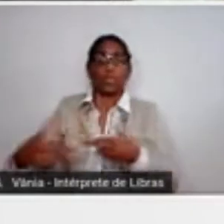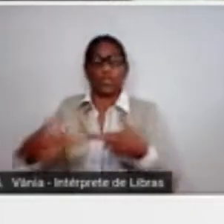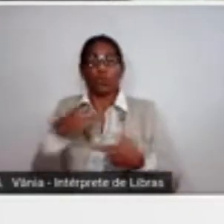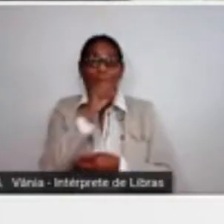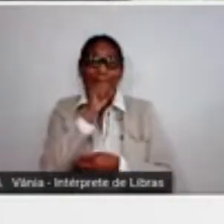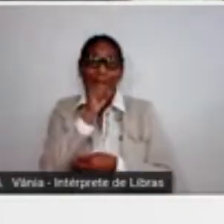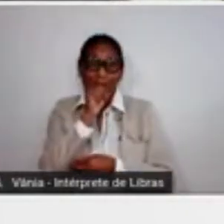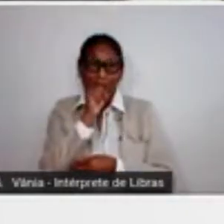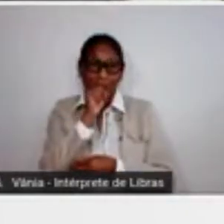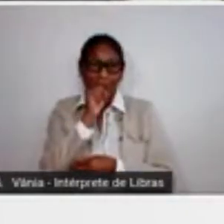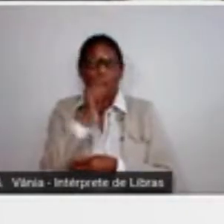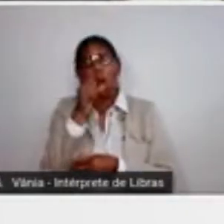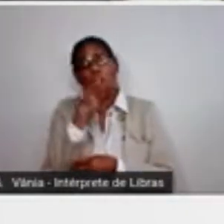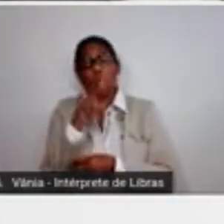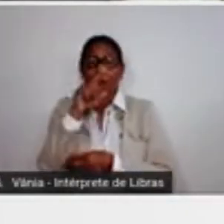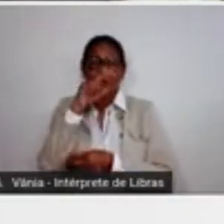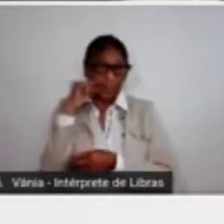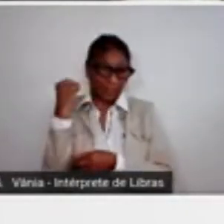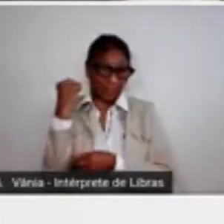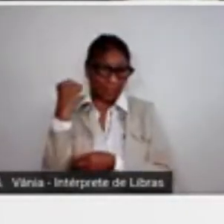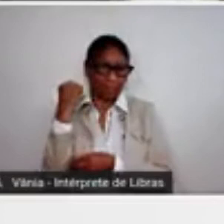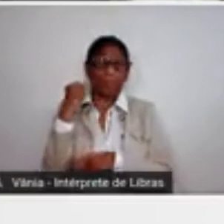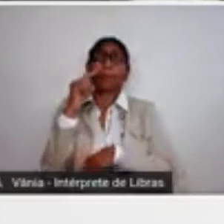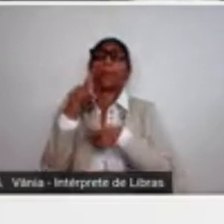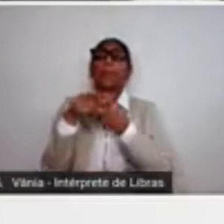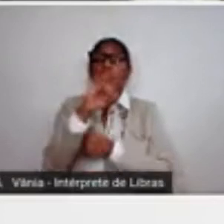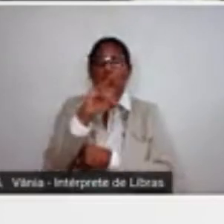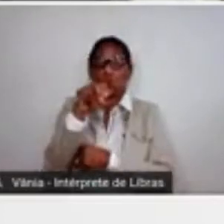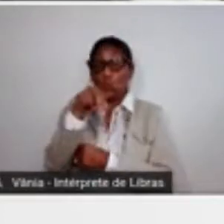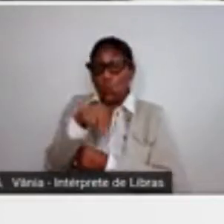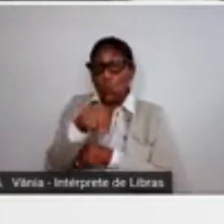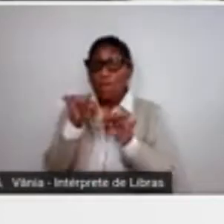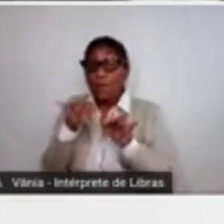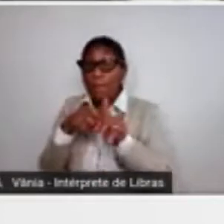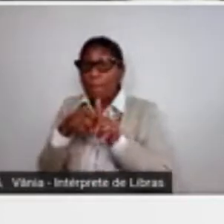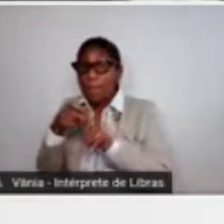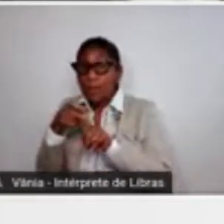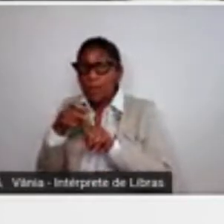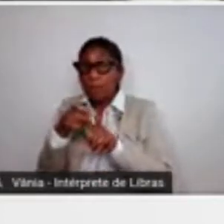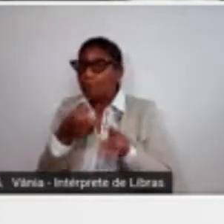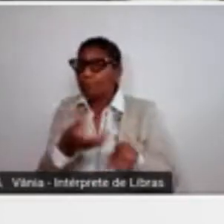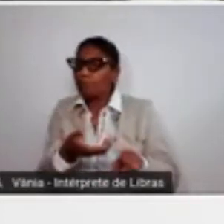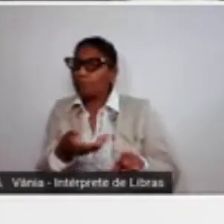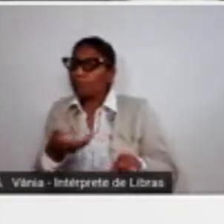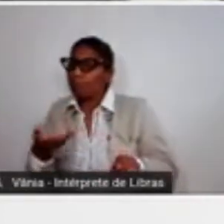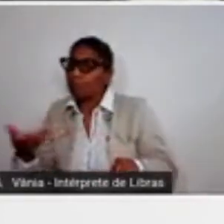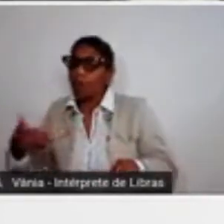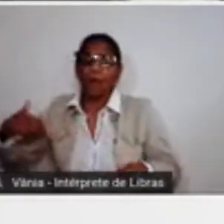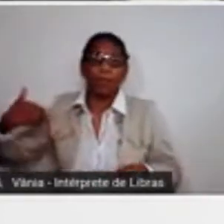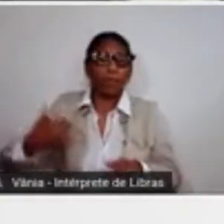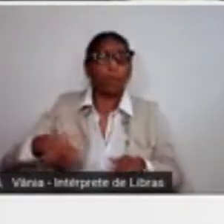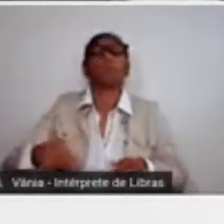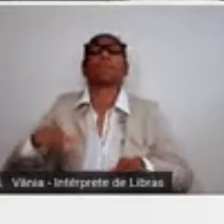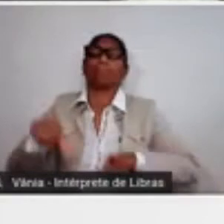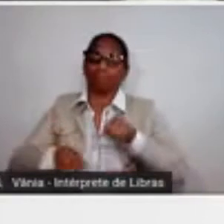laranja ou amarela, e do final de junho para cá é que nós observamos, especialmente a região metropolitana